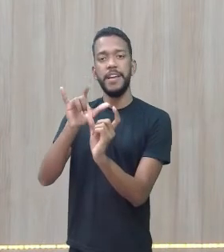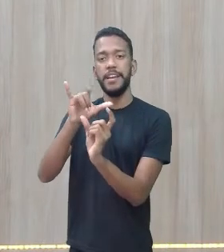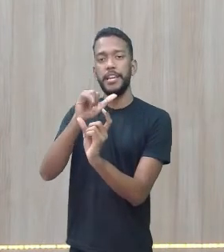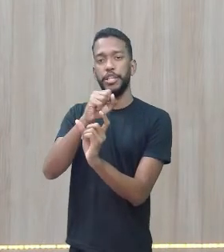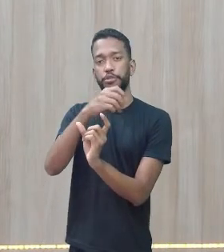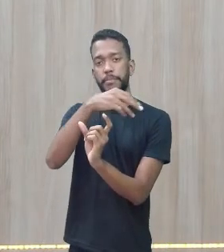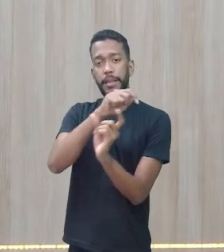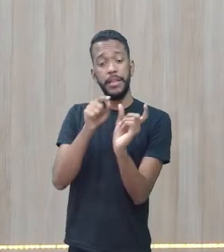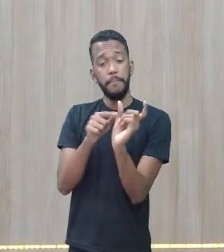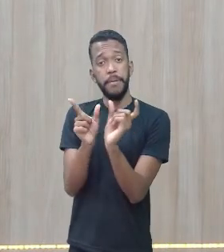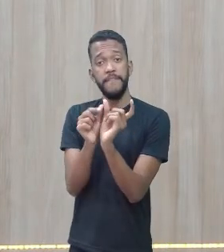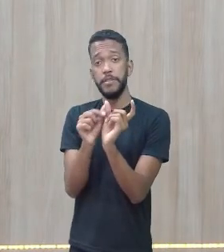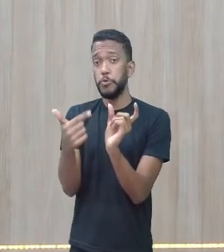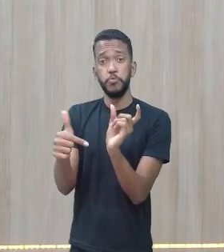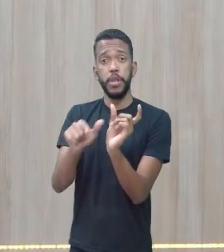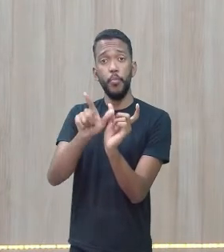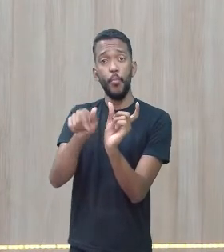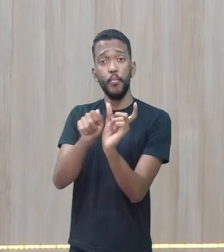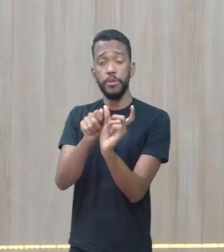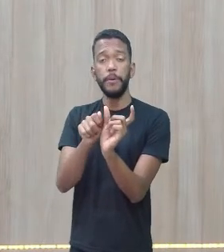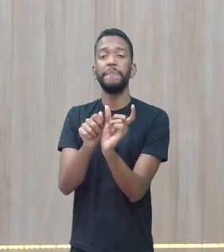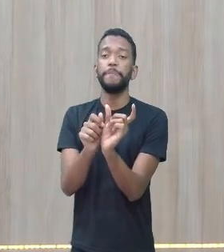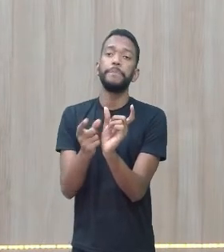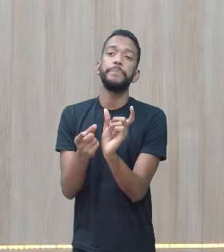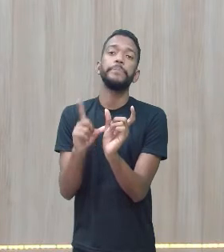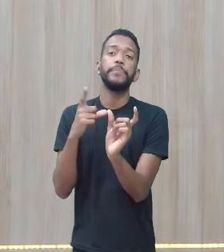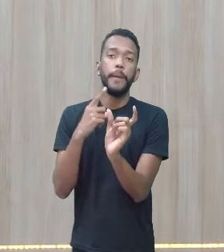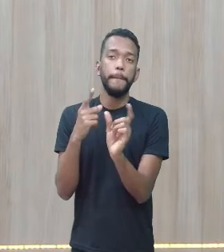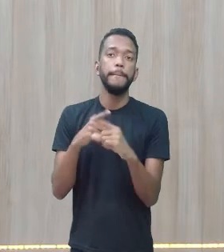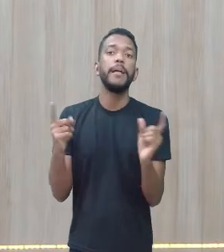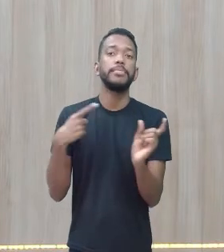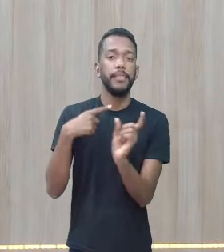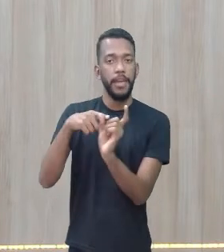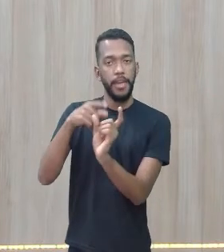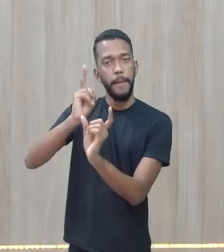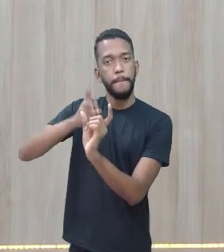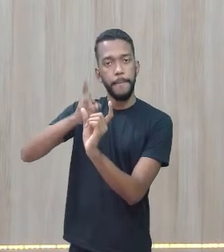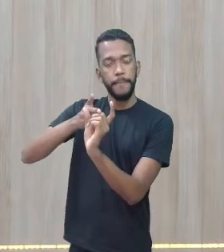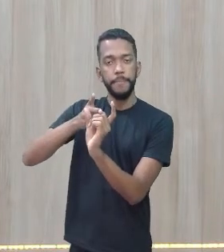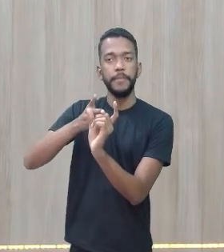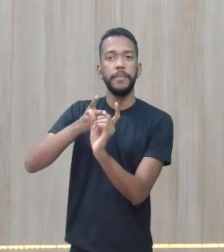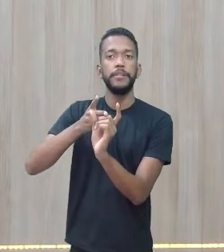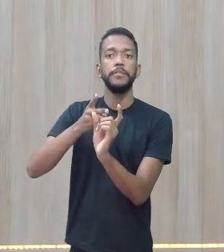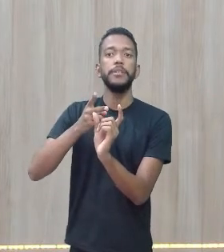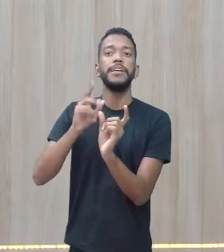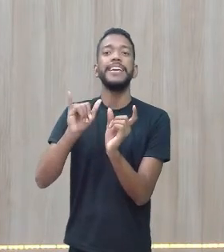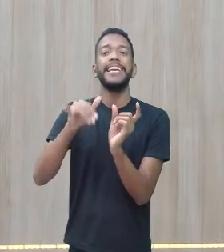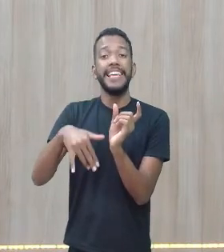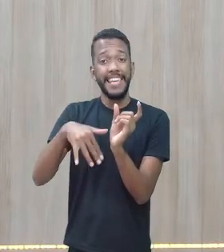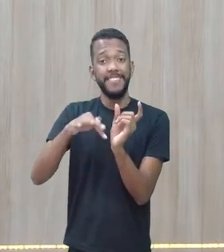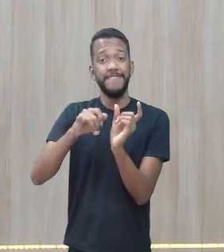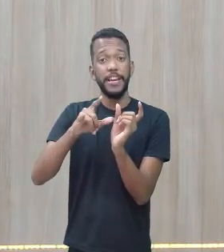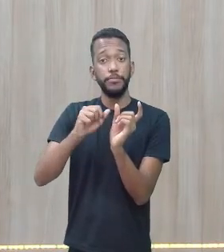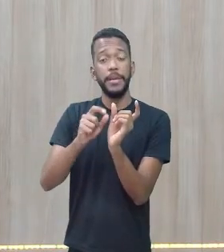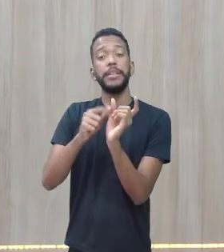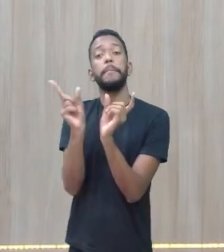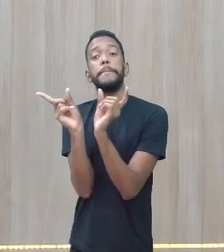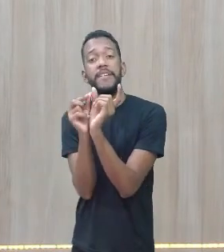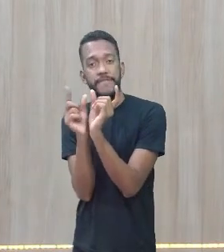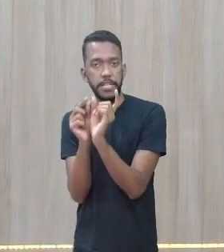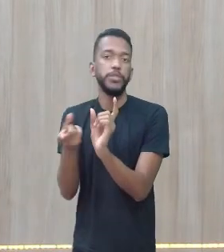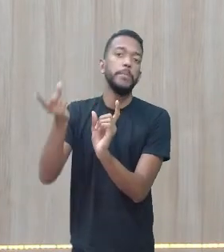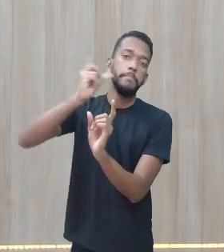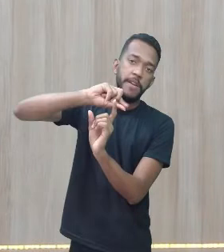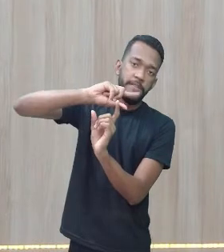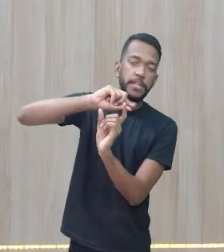temos infelizmente, que é a composição de prefixo, radical e sufixo. E